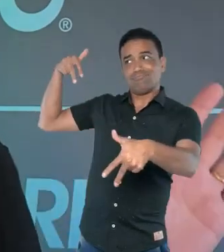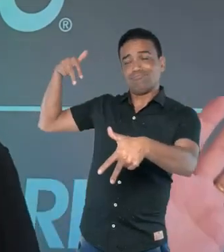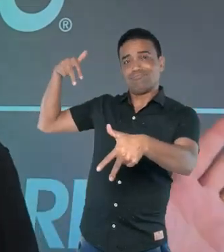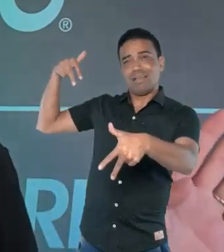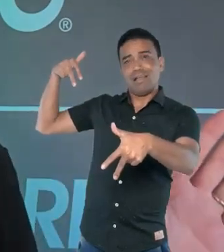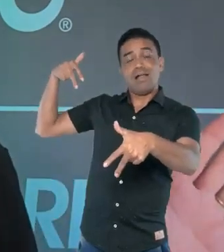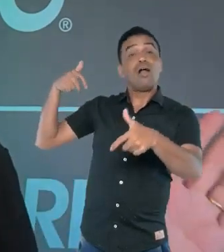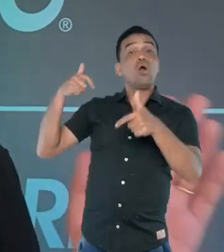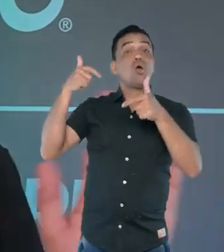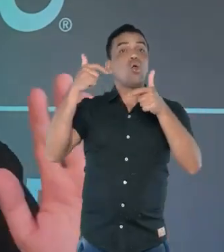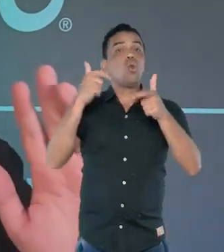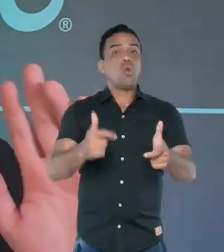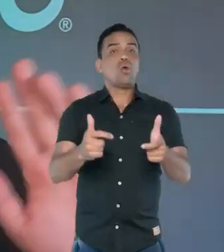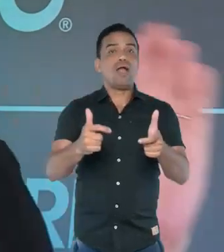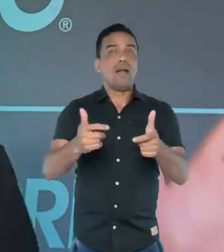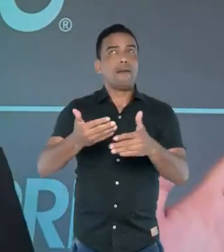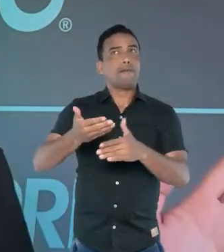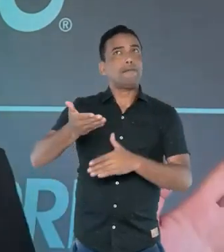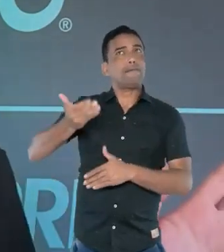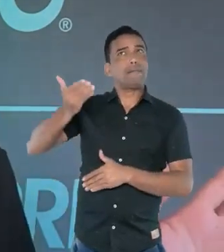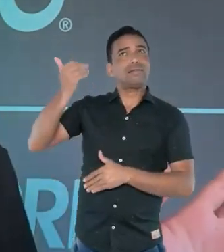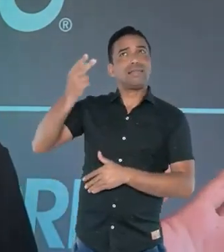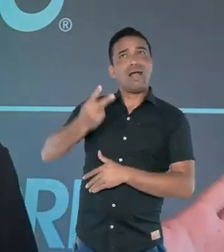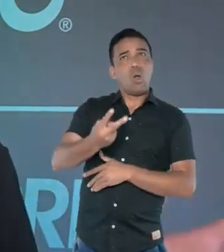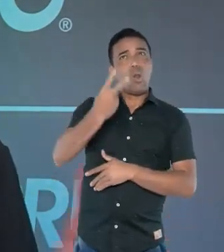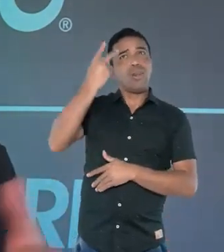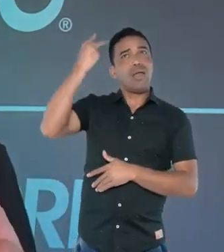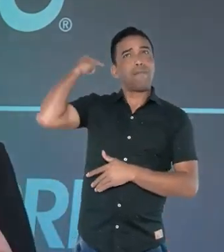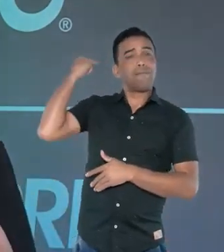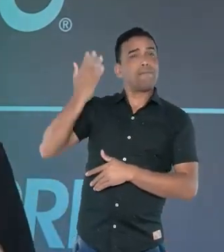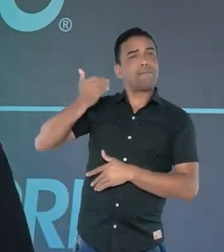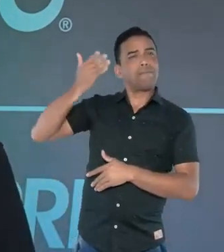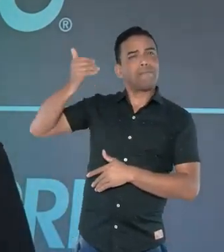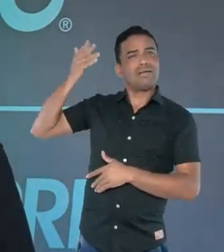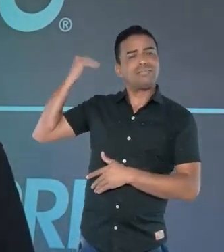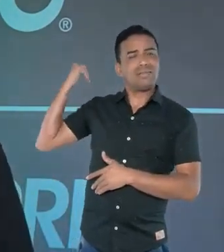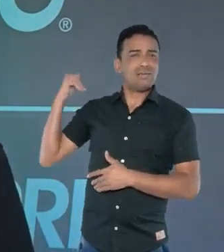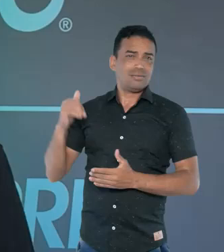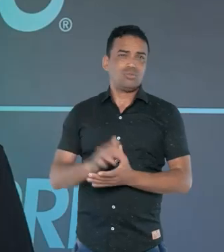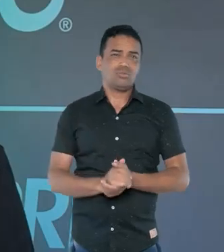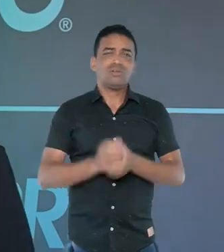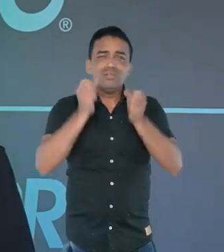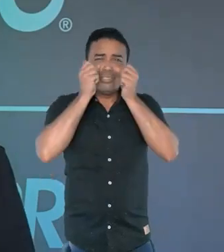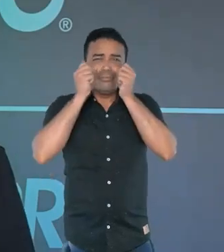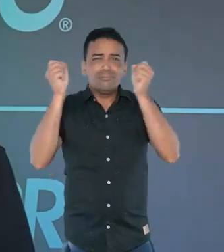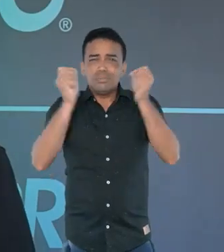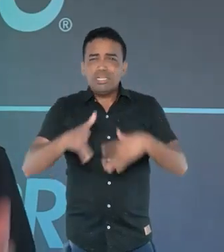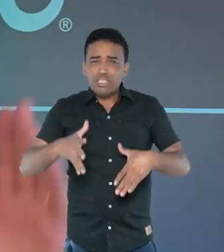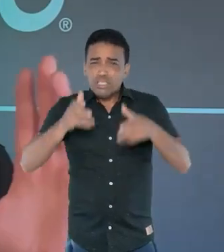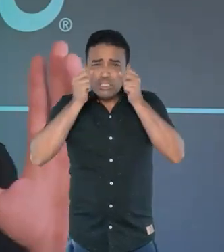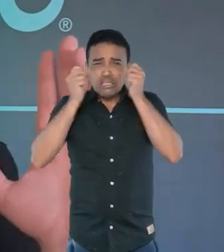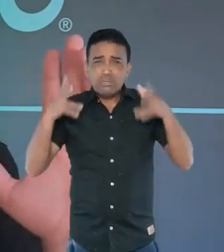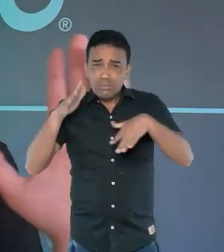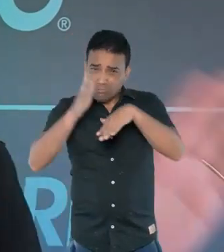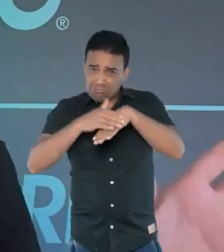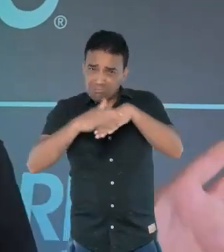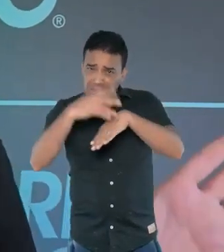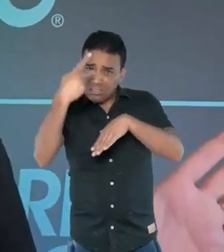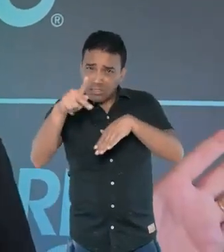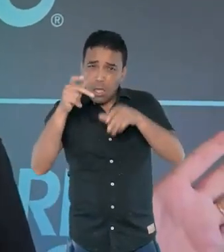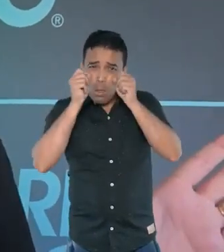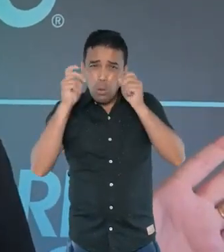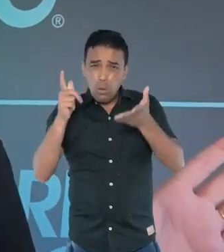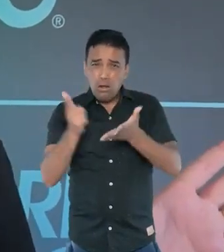lugar do passado, né? Esse olhar para o passado. Eu acho que uma sacada muito, muito importante do seu livro é olhar